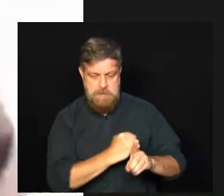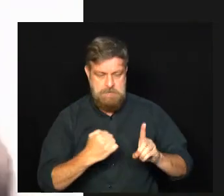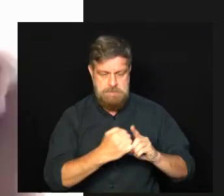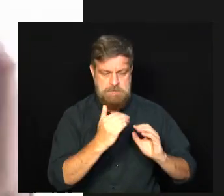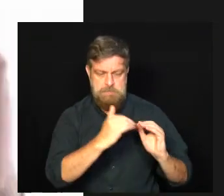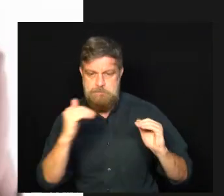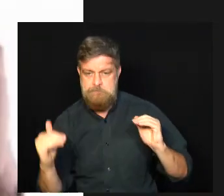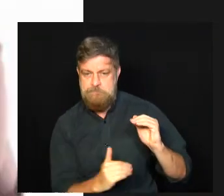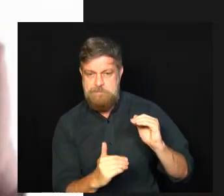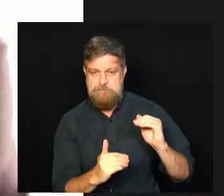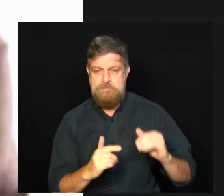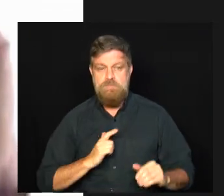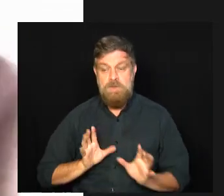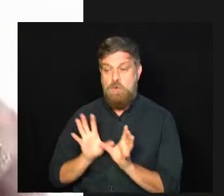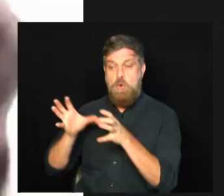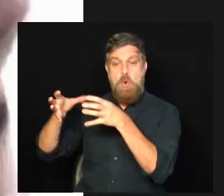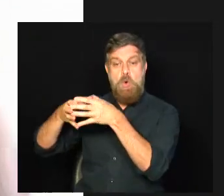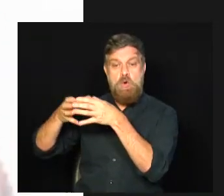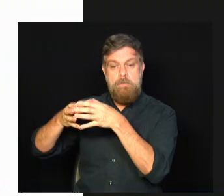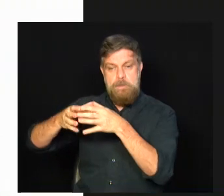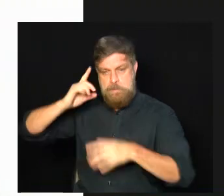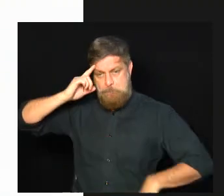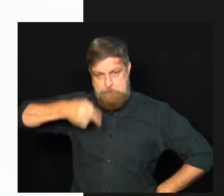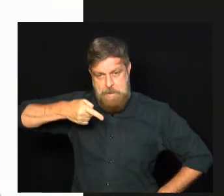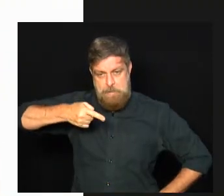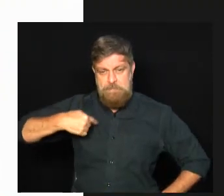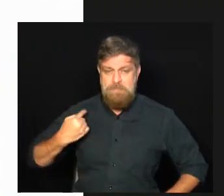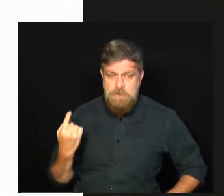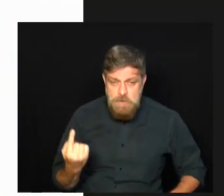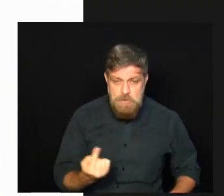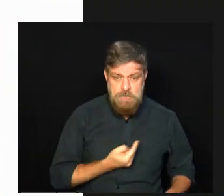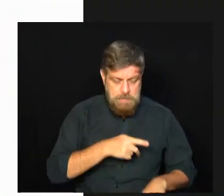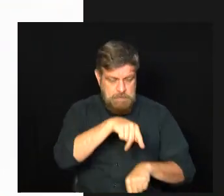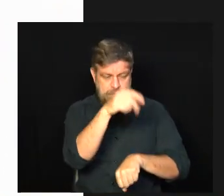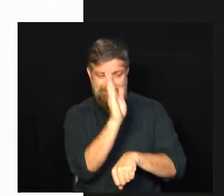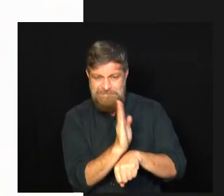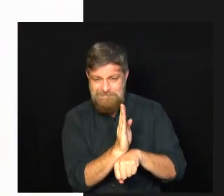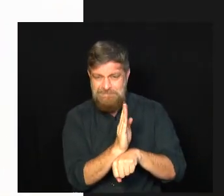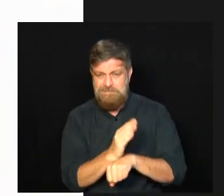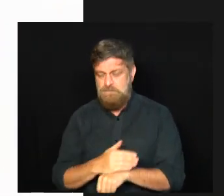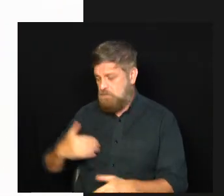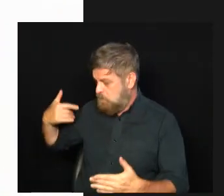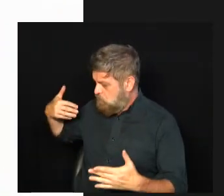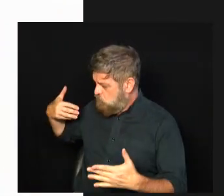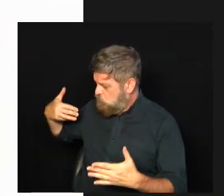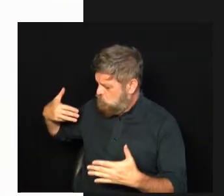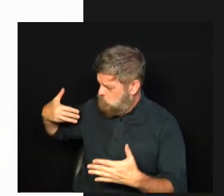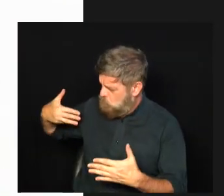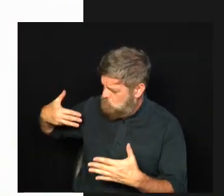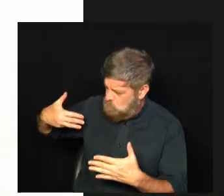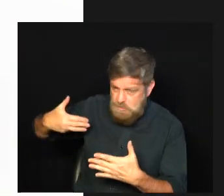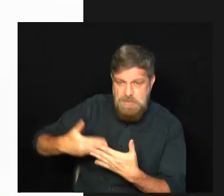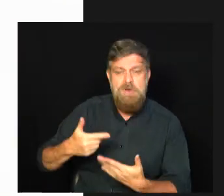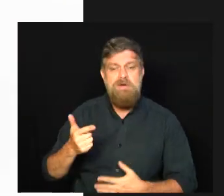àquela camada social. No nosso país, ao longo do tempo, nós tivemos muitos desvios também